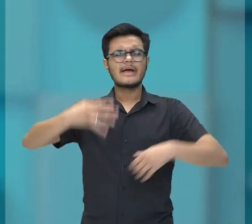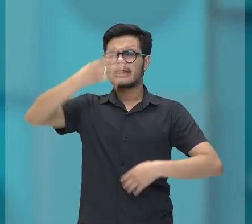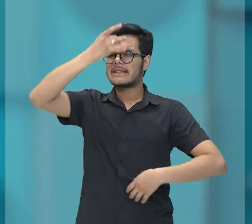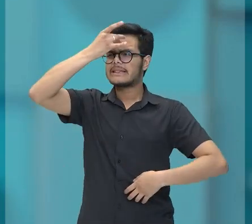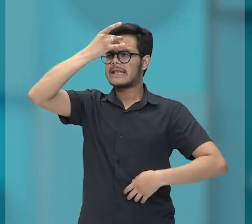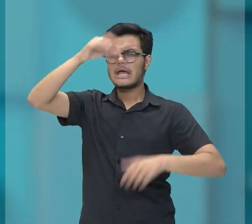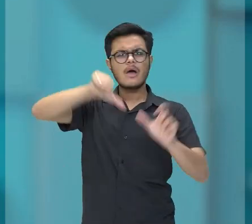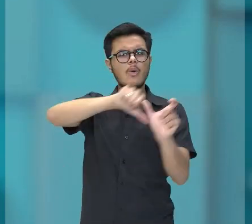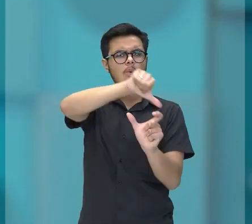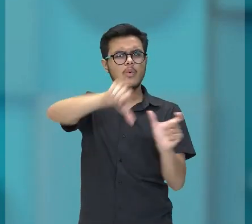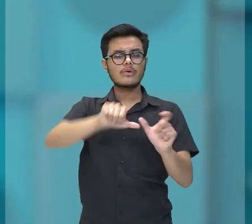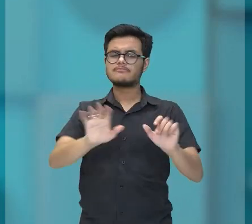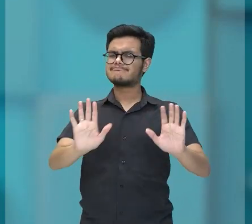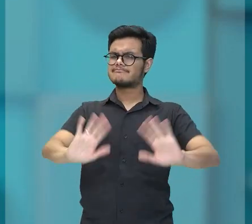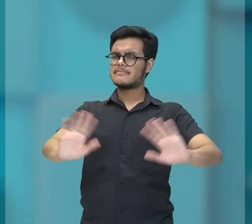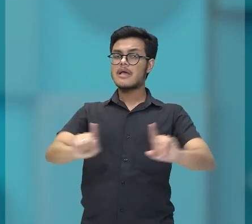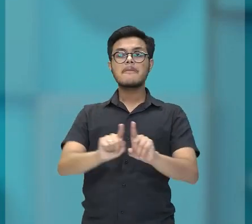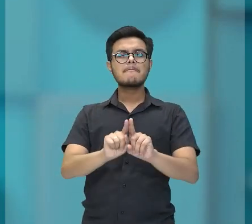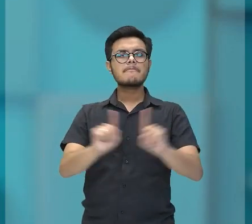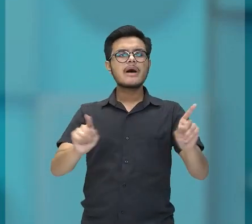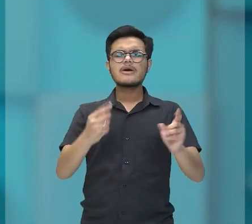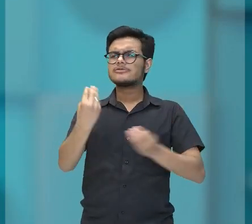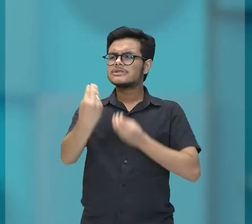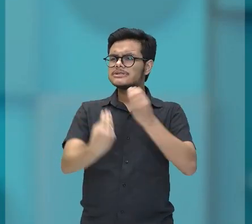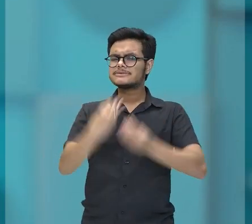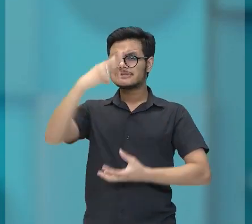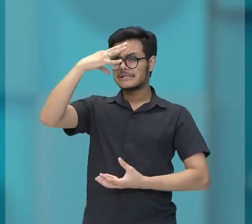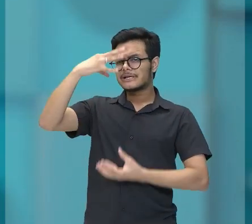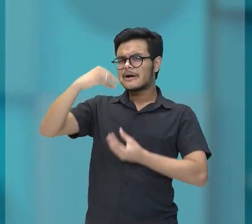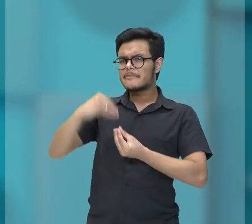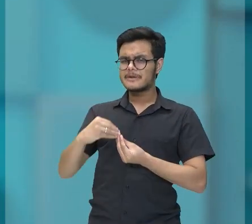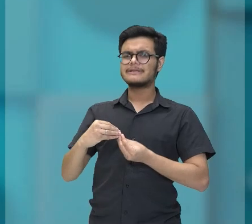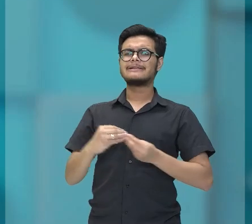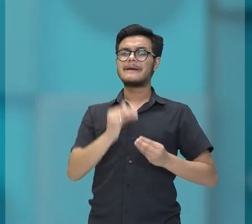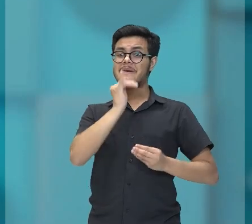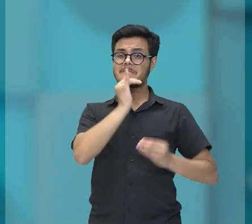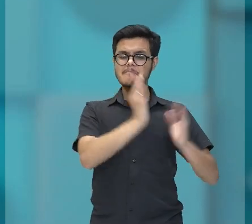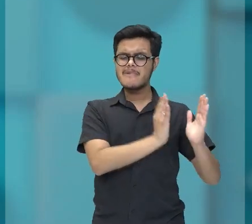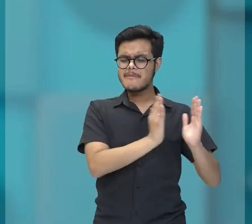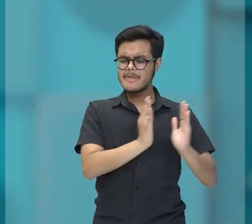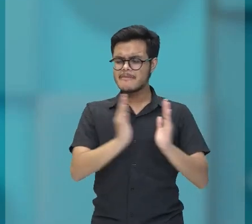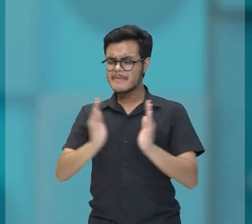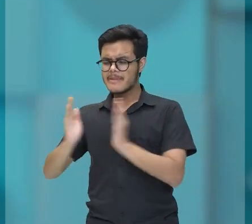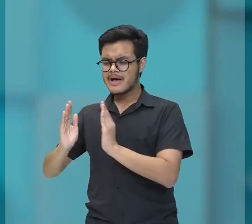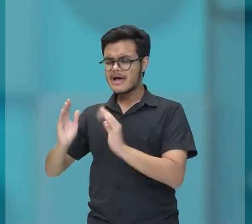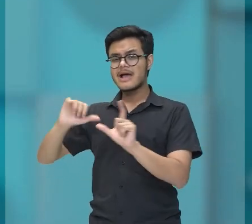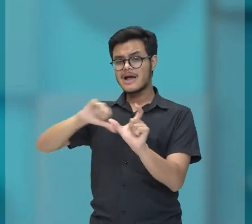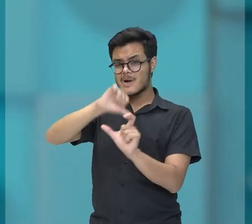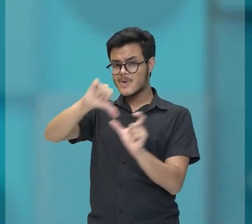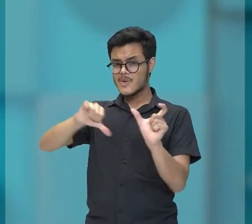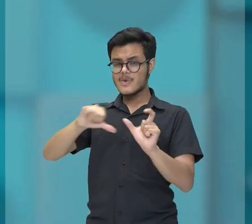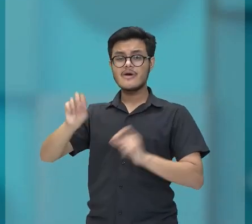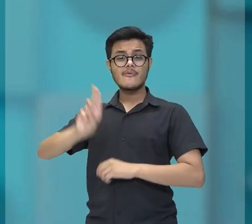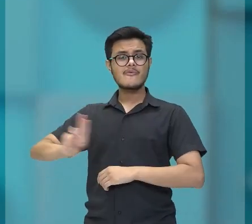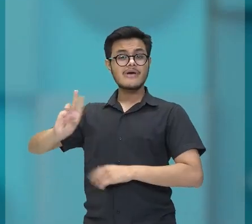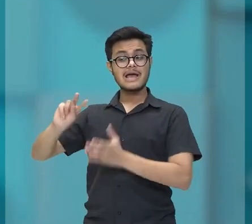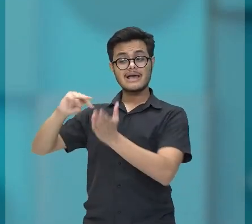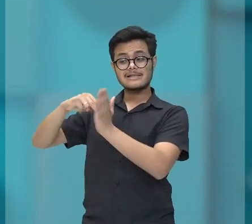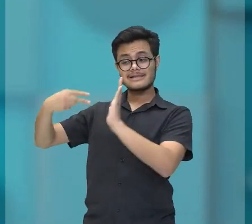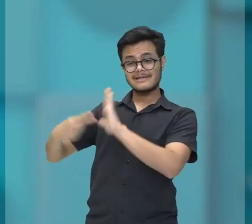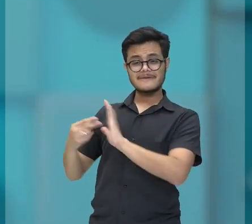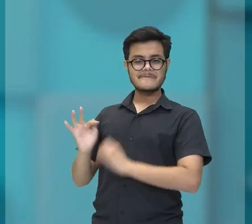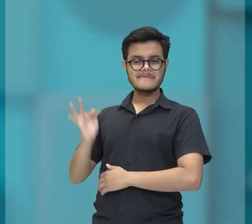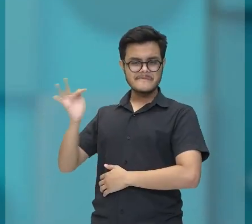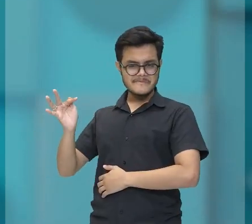conjugações, mas eu preciso compreender o que esse processo de conjugar verbos significa.